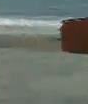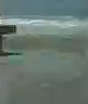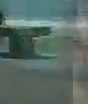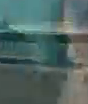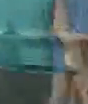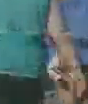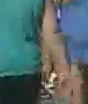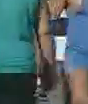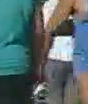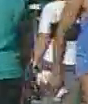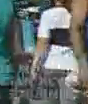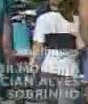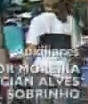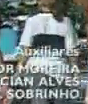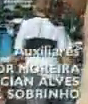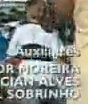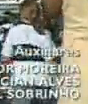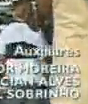I'm